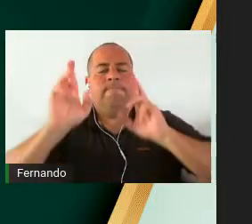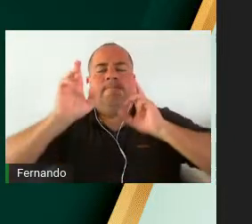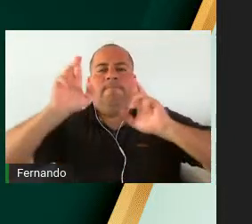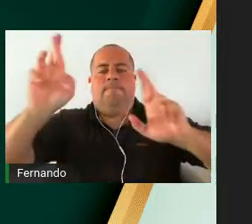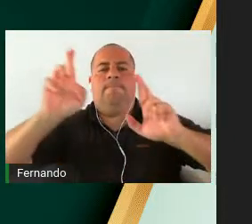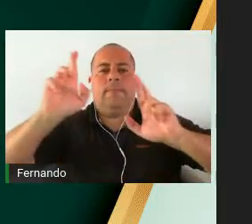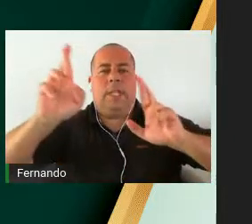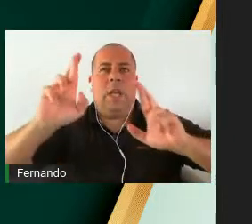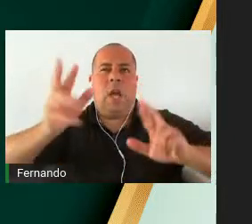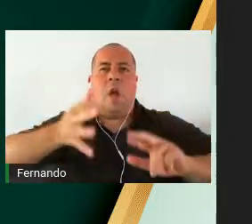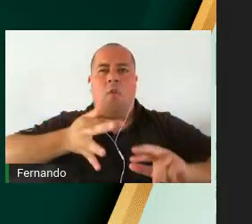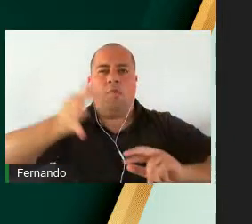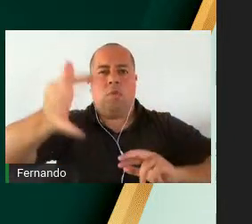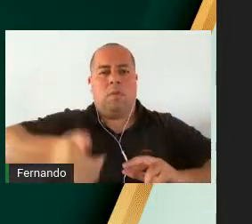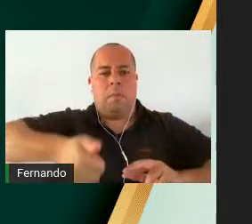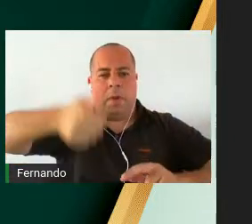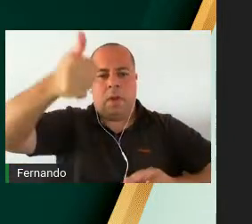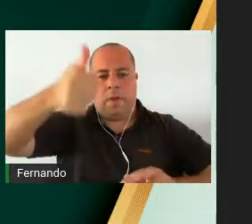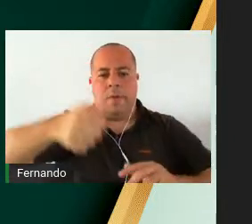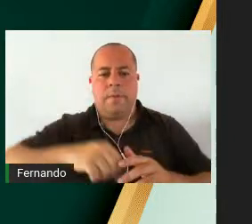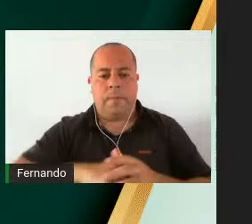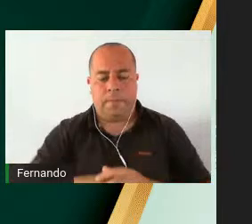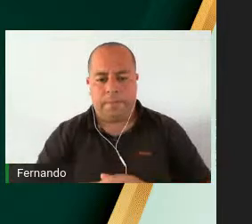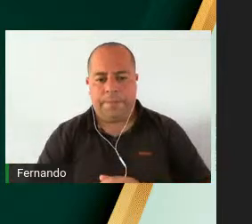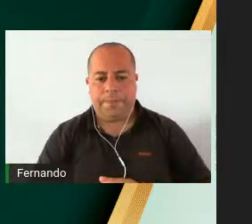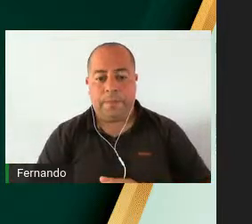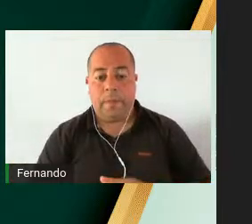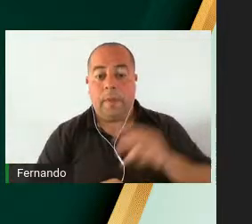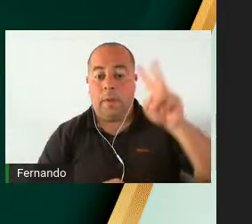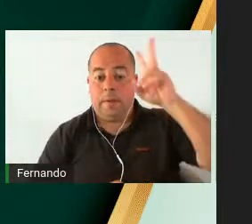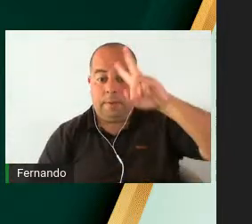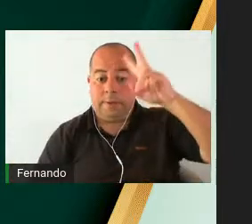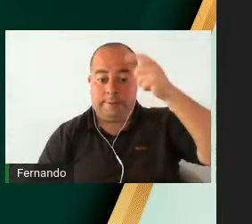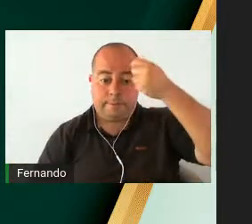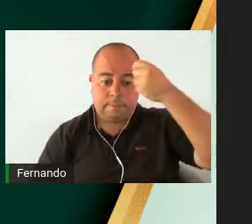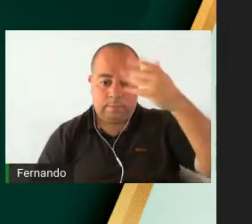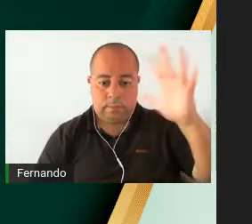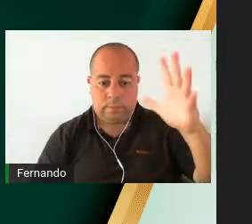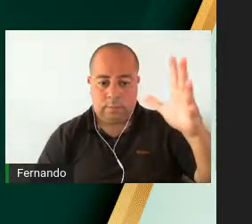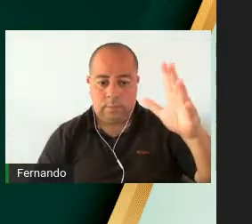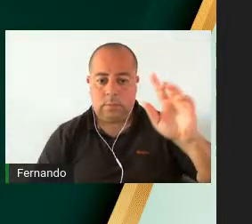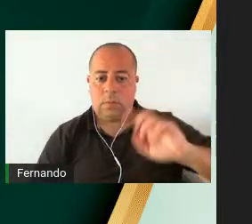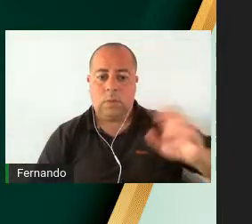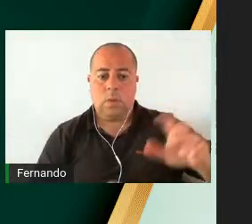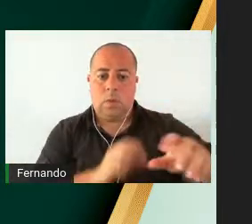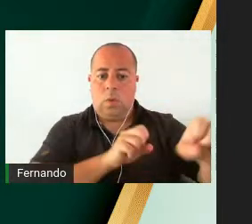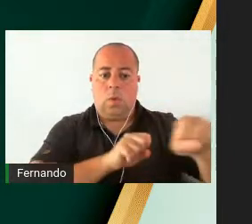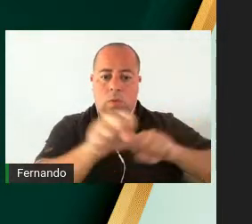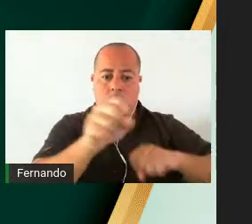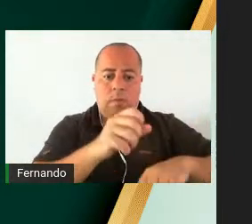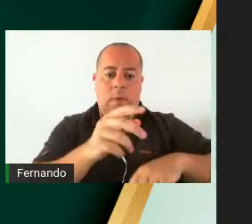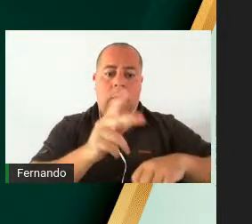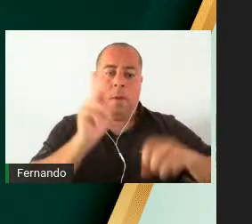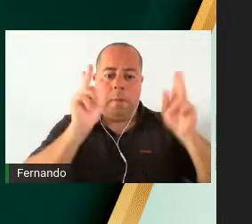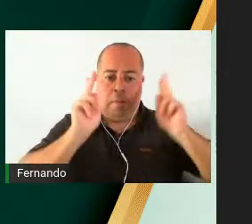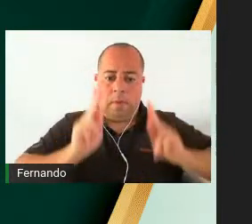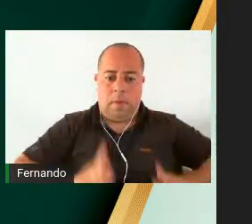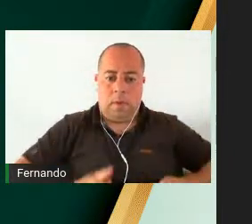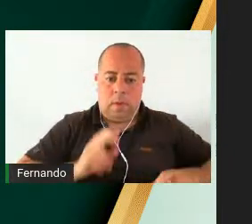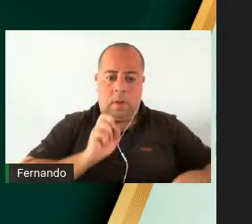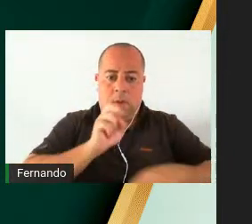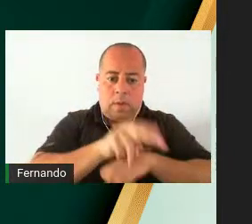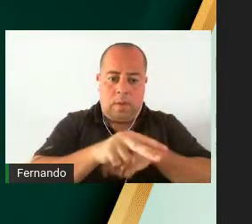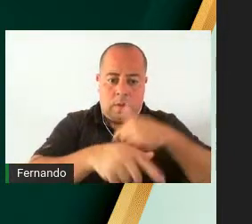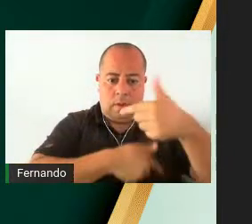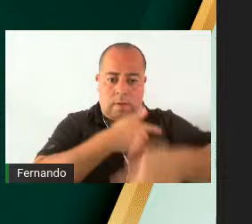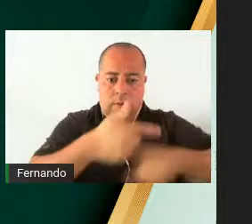dias melhores. Lembro que a Unipampa vai muito além de formar pessoas para entrarem no mundo